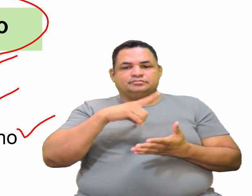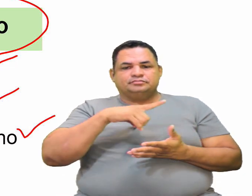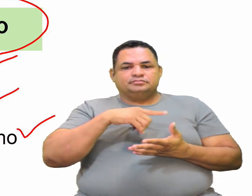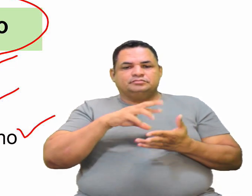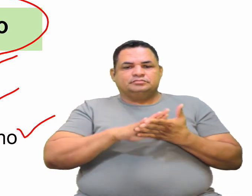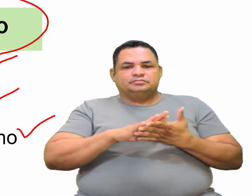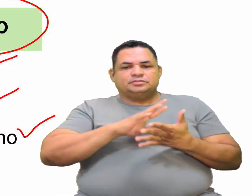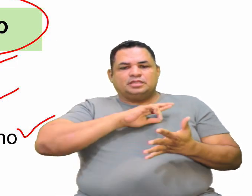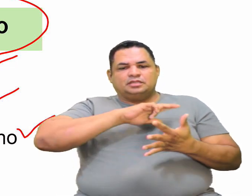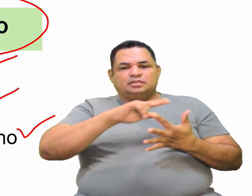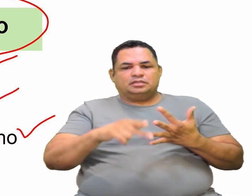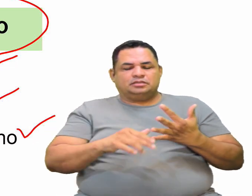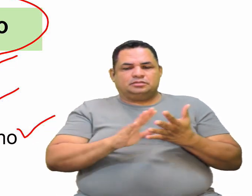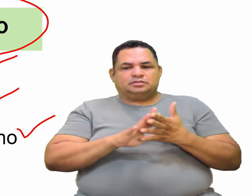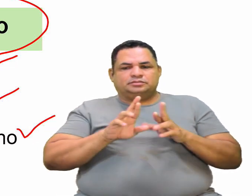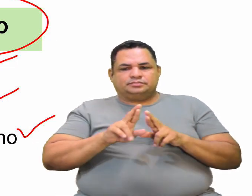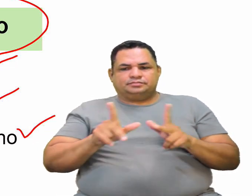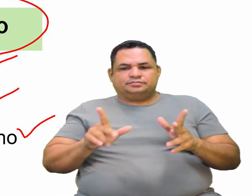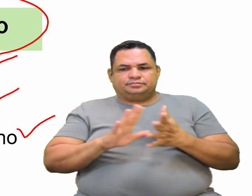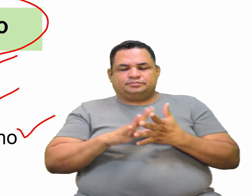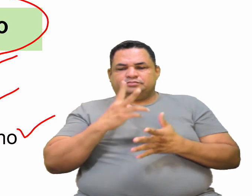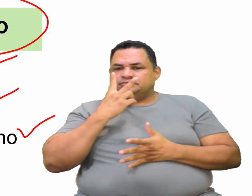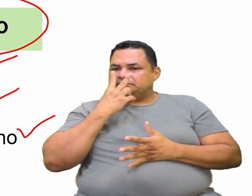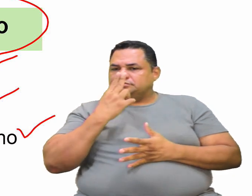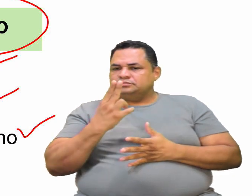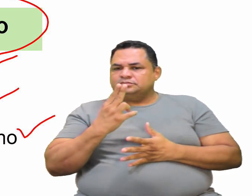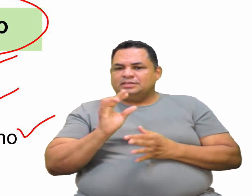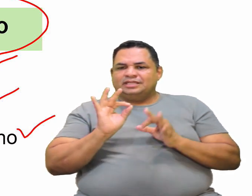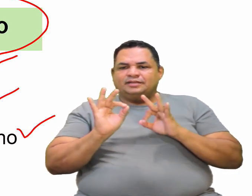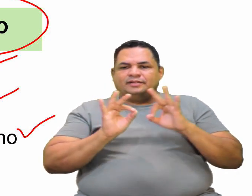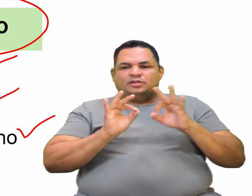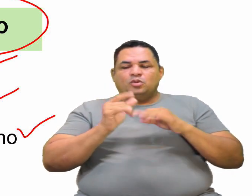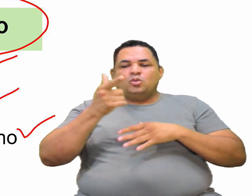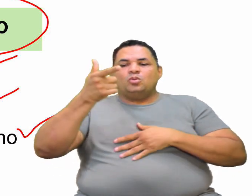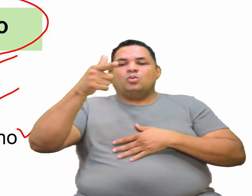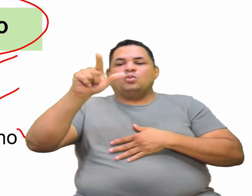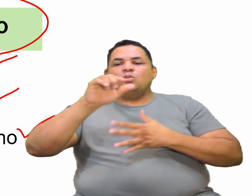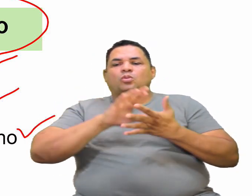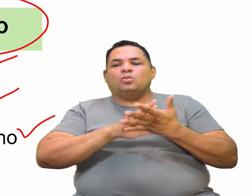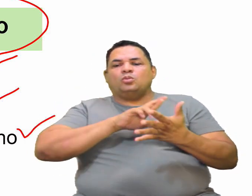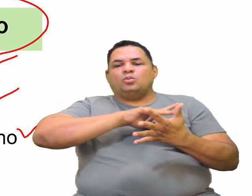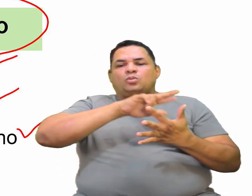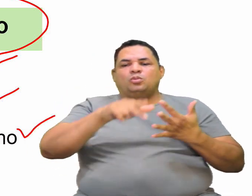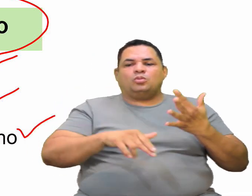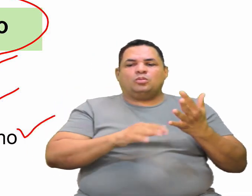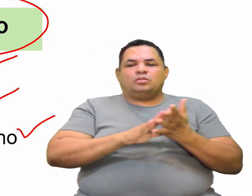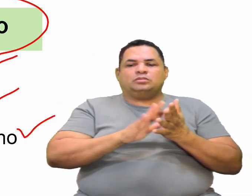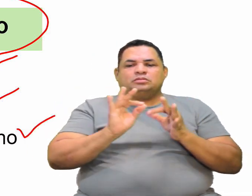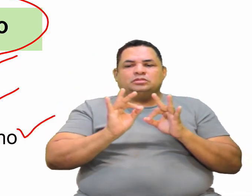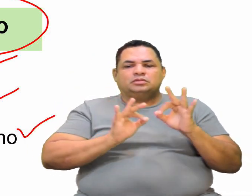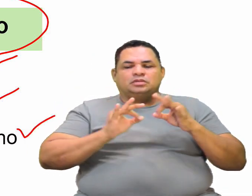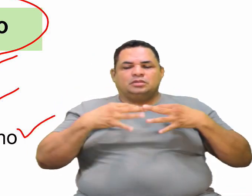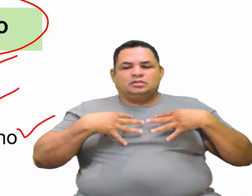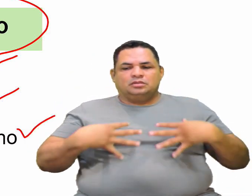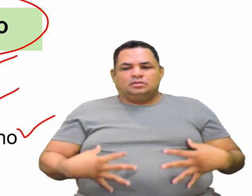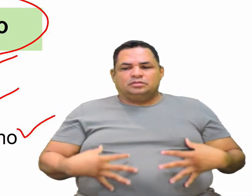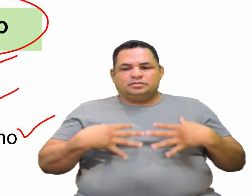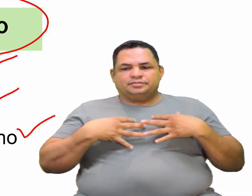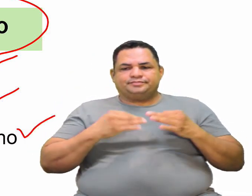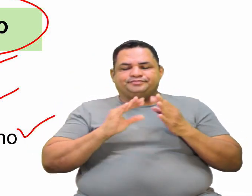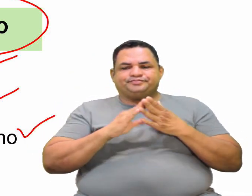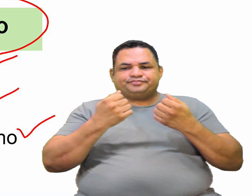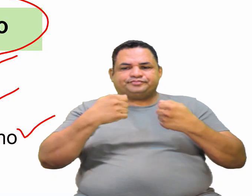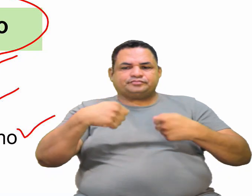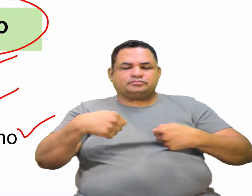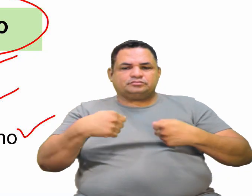espécies diferentes, né? E ele vai se assemelhar com outra espécie, morfologicamente. Para quê? Para